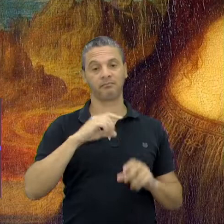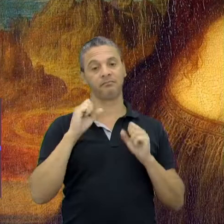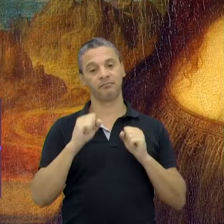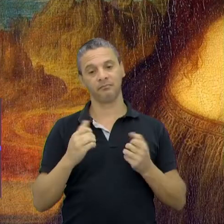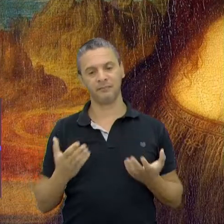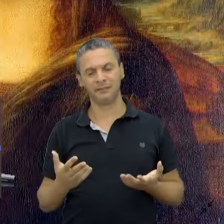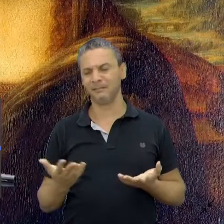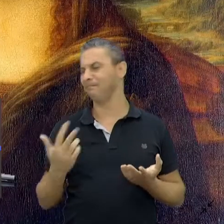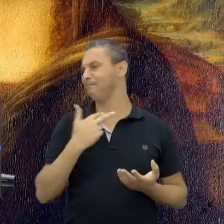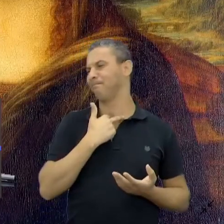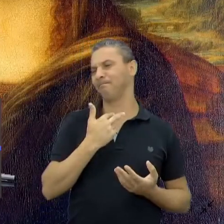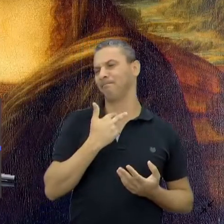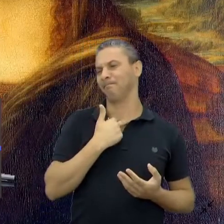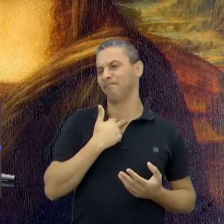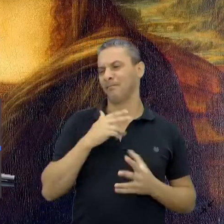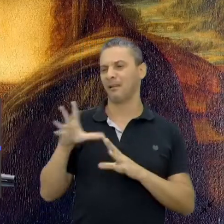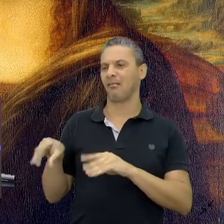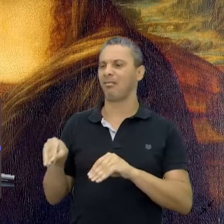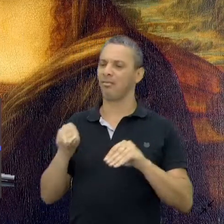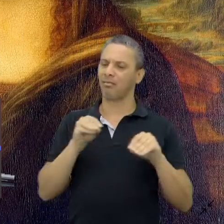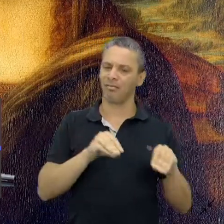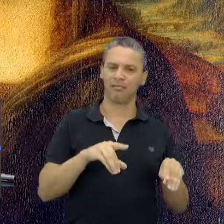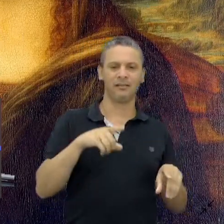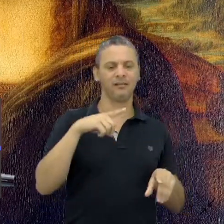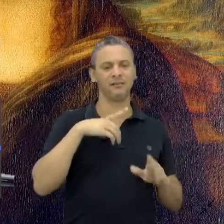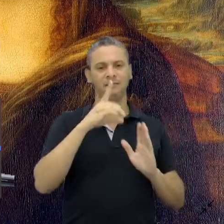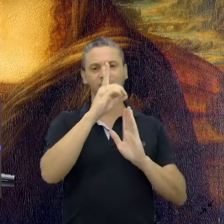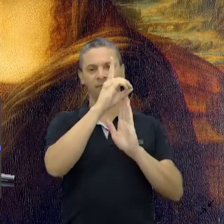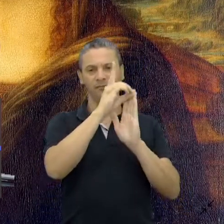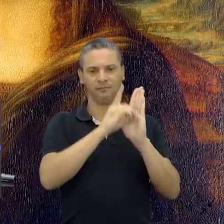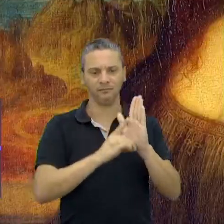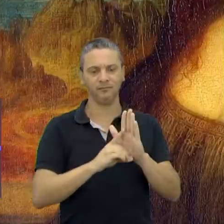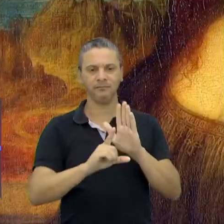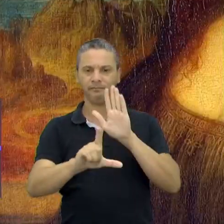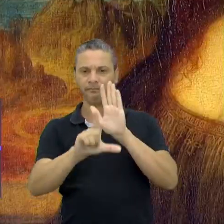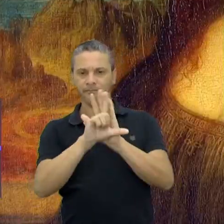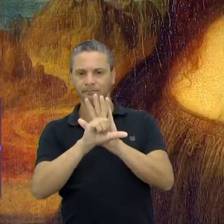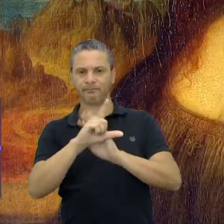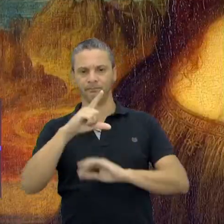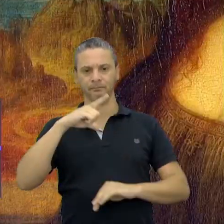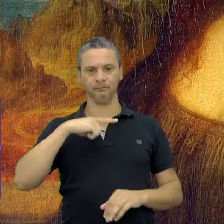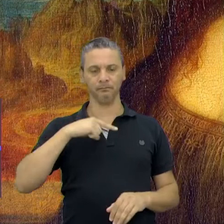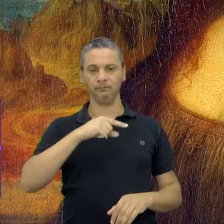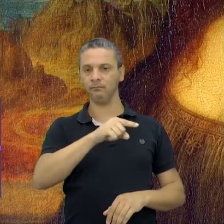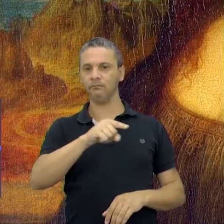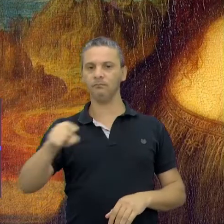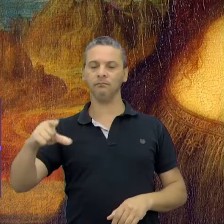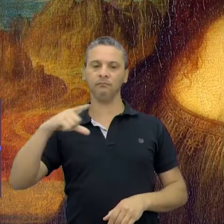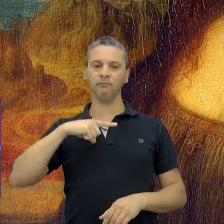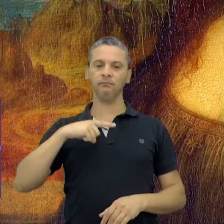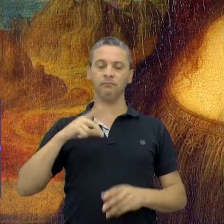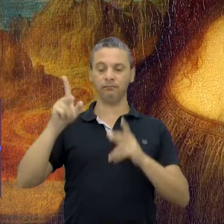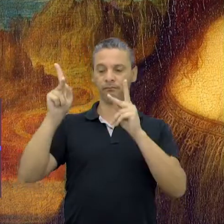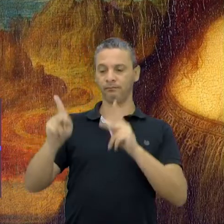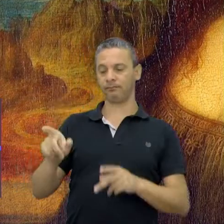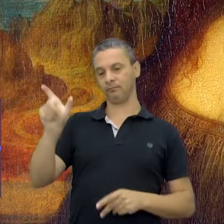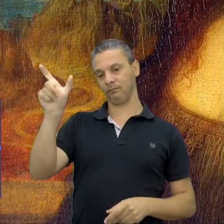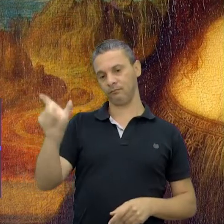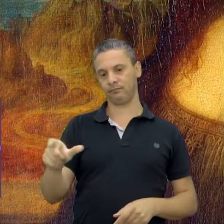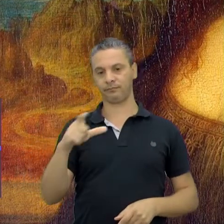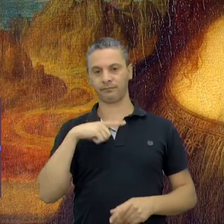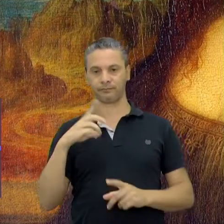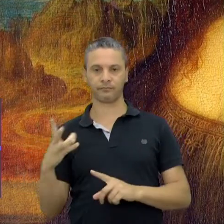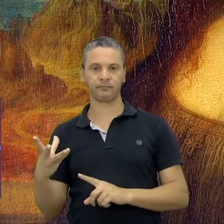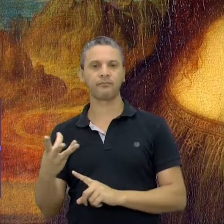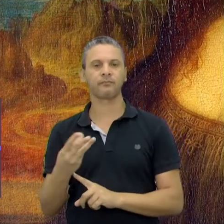pode, né? Por quê? Porque a gente tem todo um conceito, temos os direitos autorais aí que são atribuídos a essa pessoa, a esse